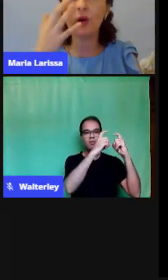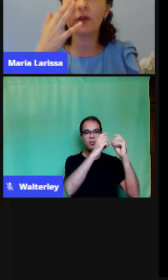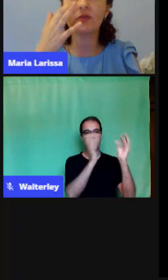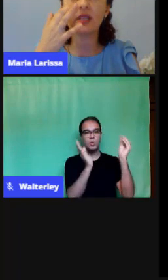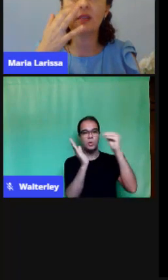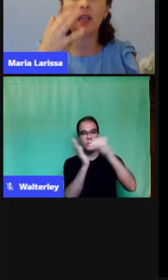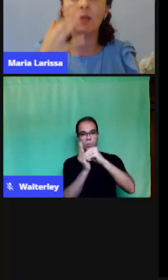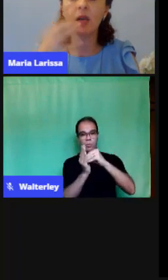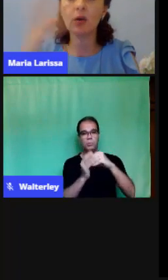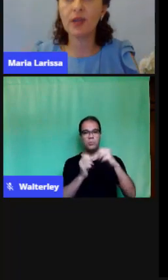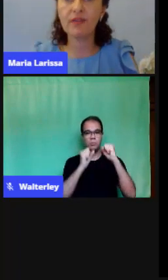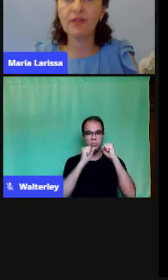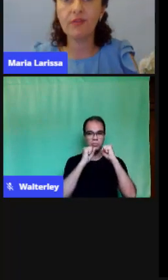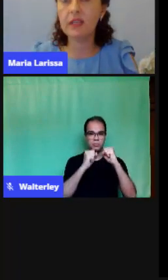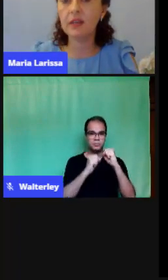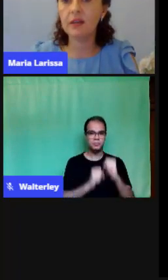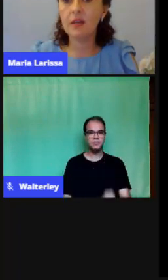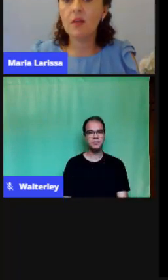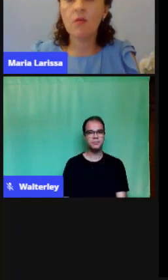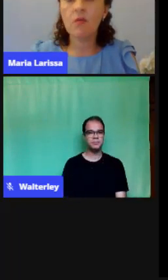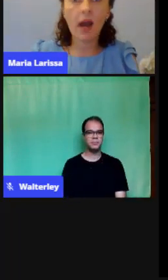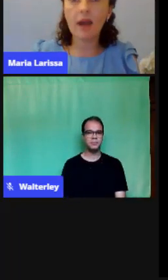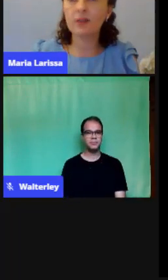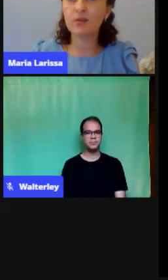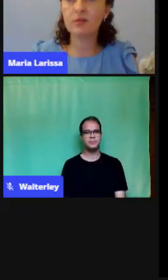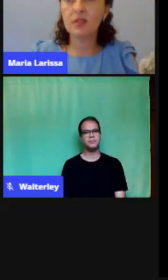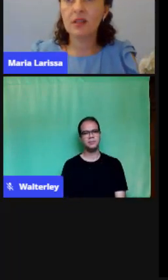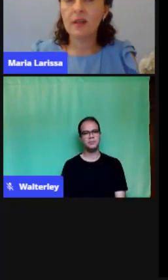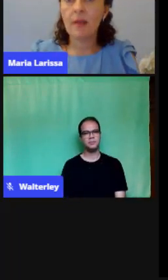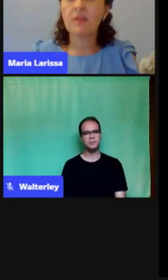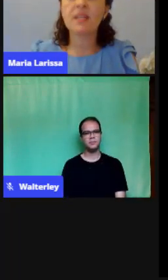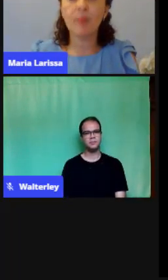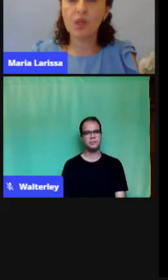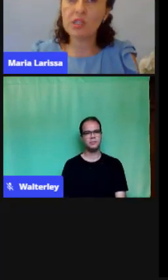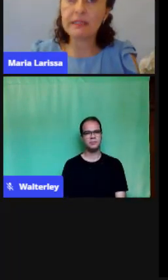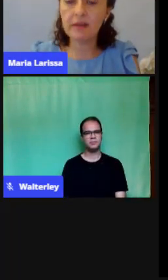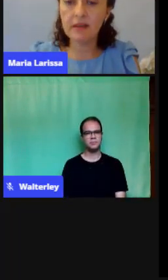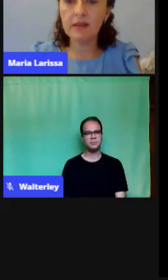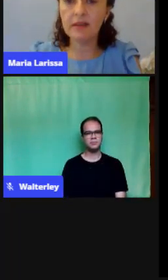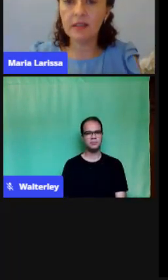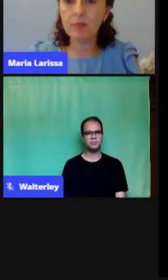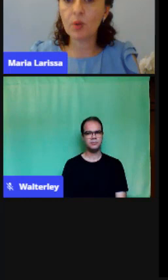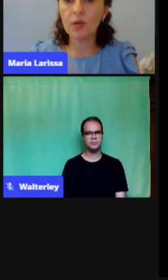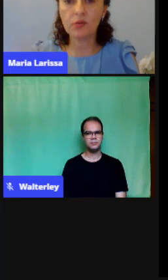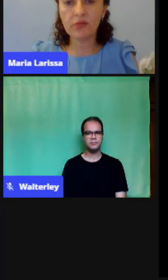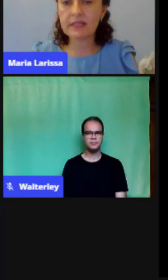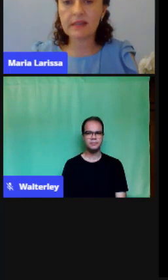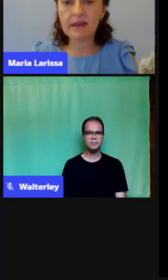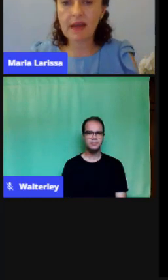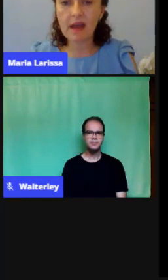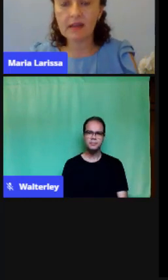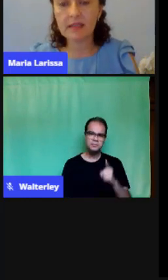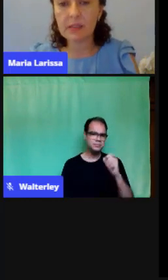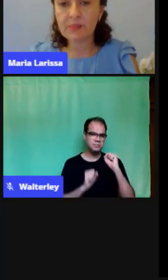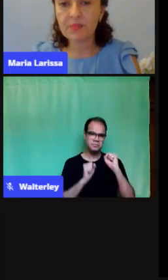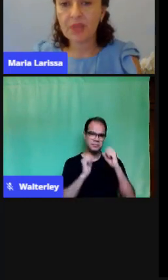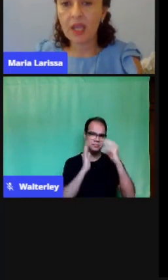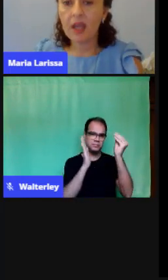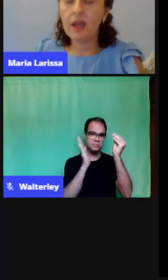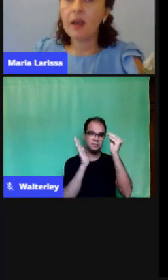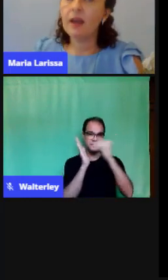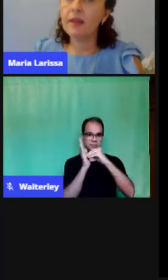Você tem lá um documento histórico, você tem uma iconografia, um quadro. você pode inserir ali para o aluno fazer essa